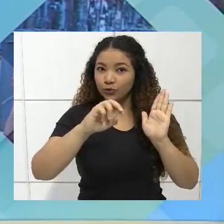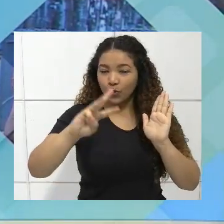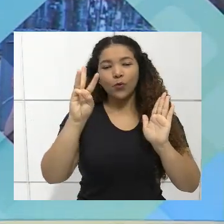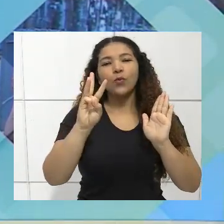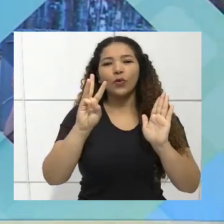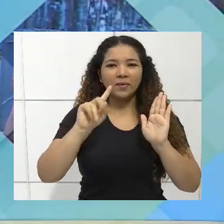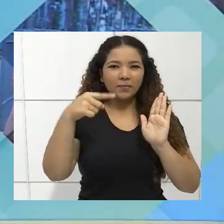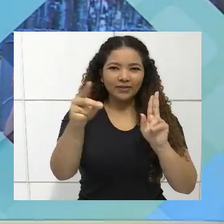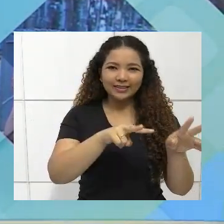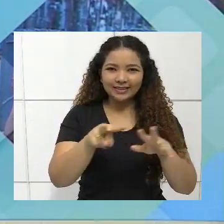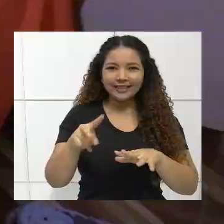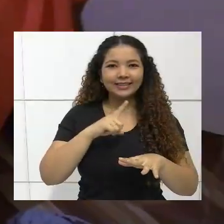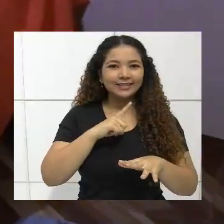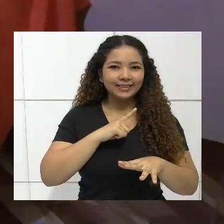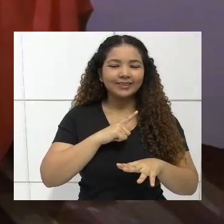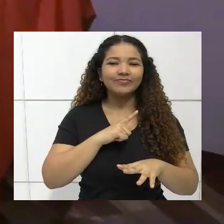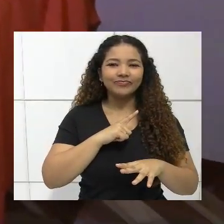perder. Veja só.